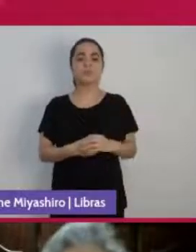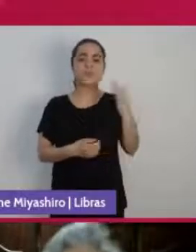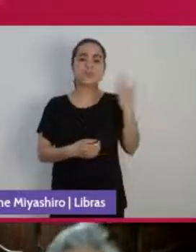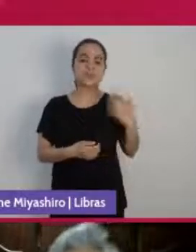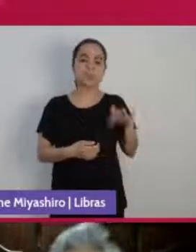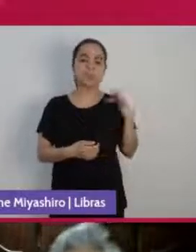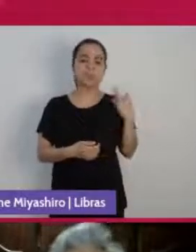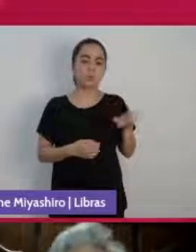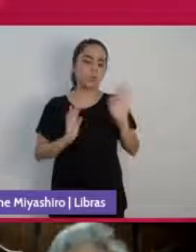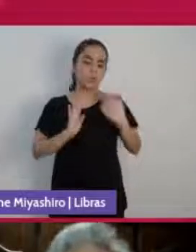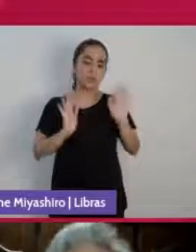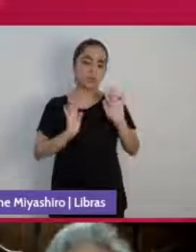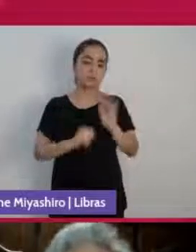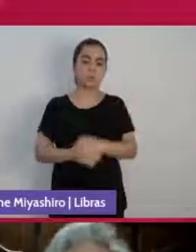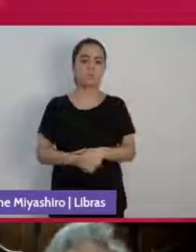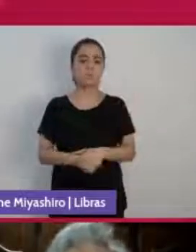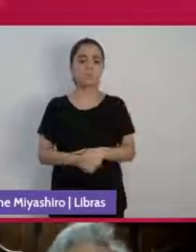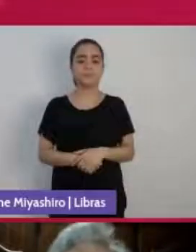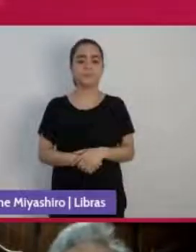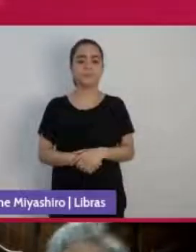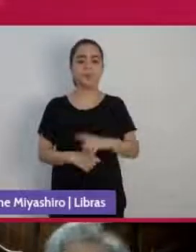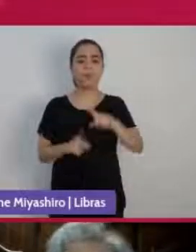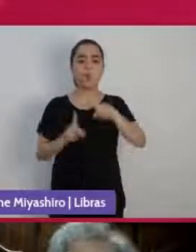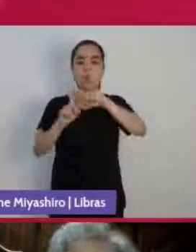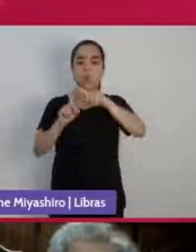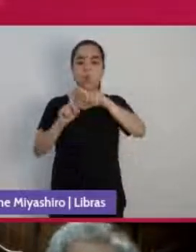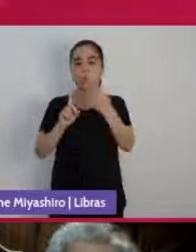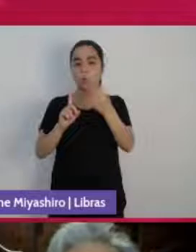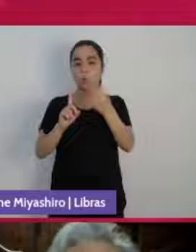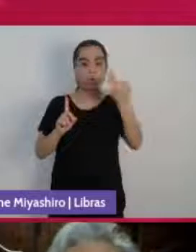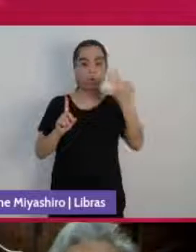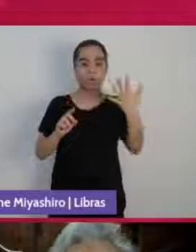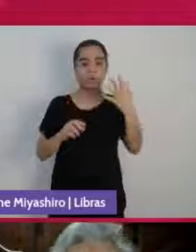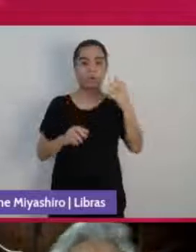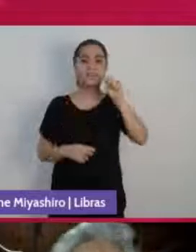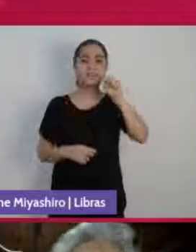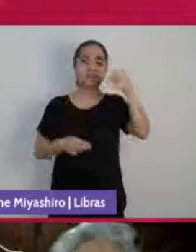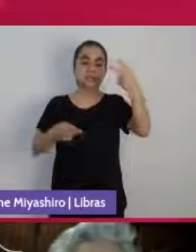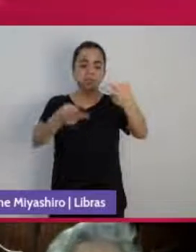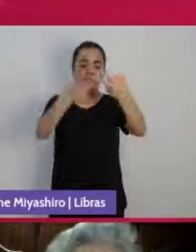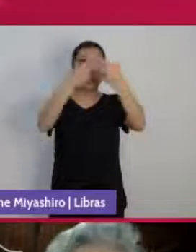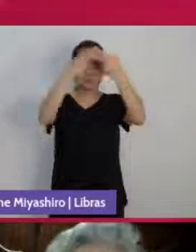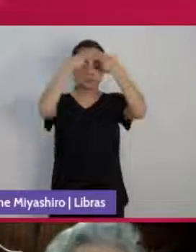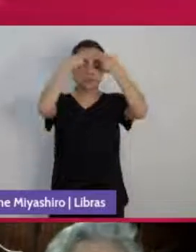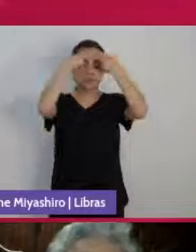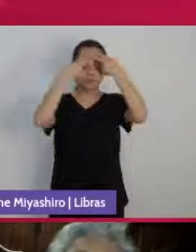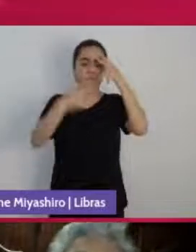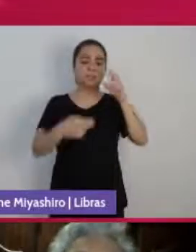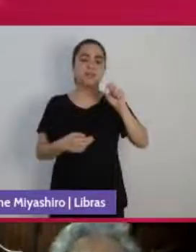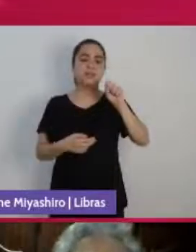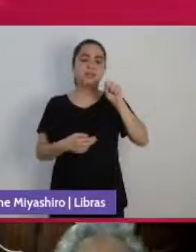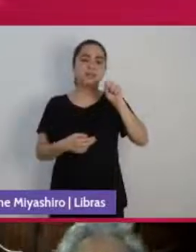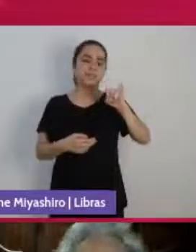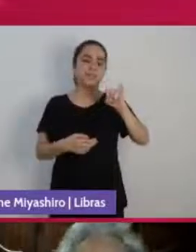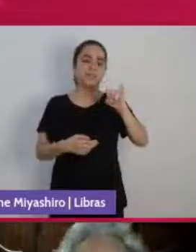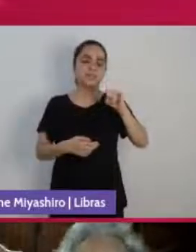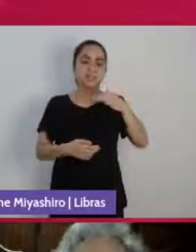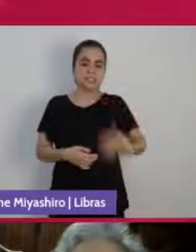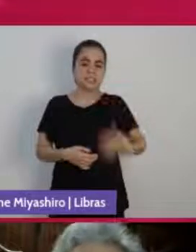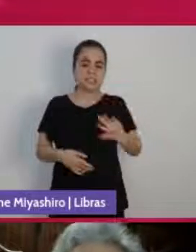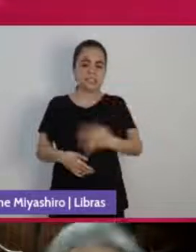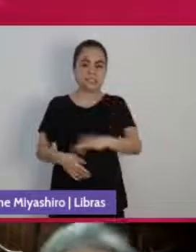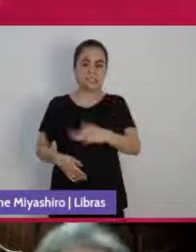dolorida. Quantas gestações teve, se teve trauma, se ficou hematoma, porque às vezes a gente pode